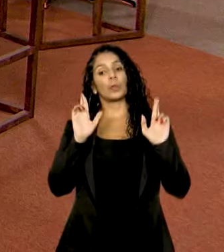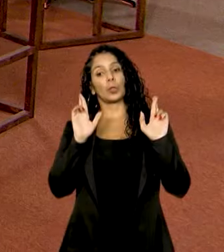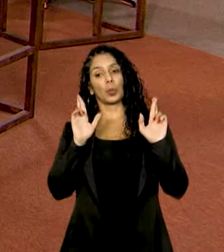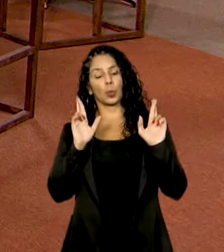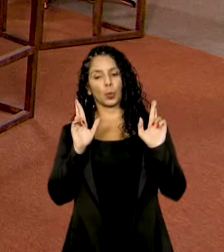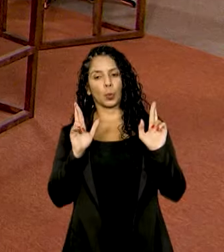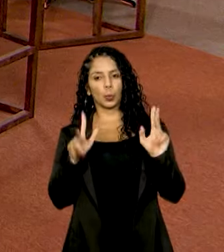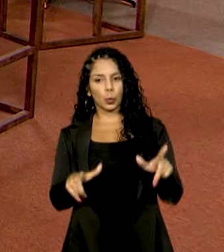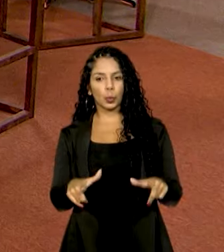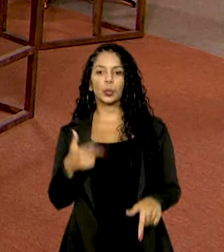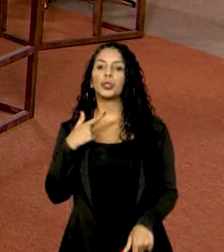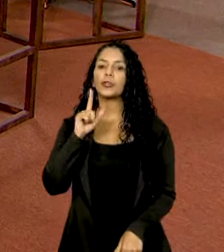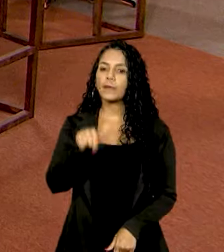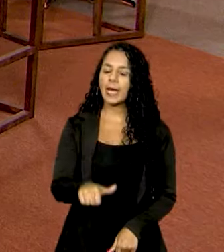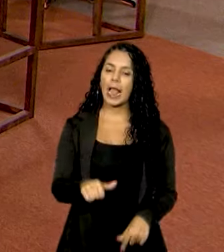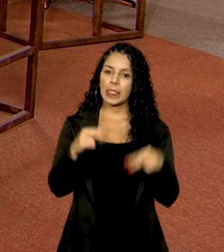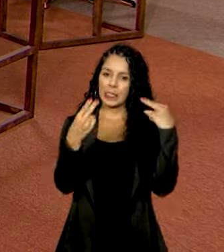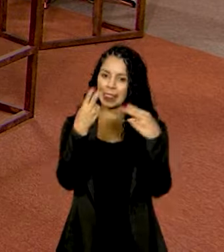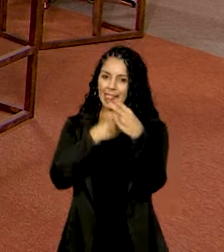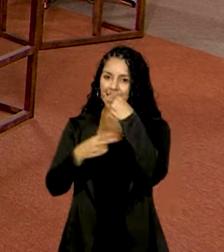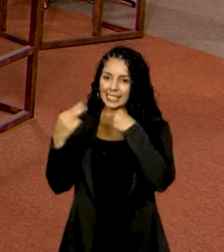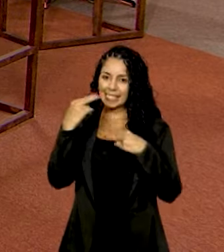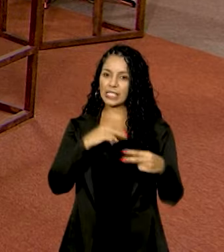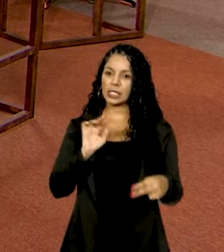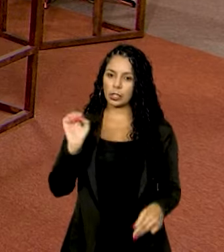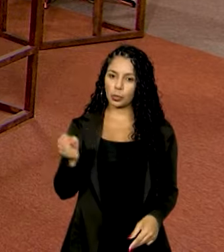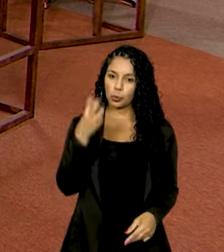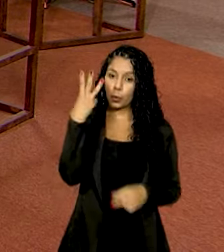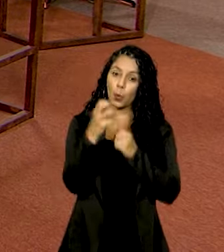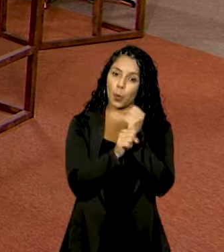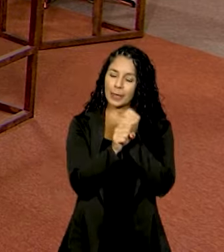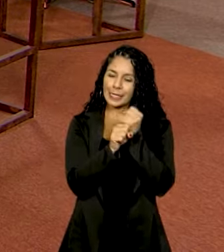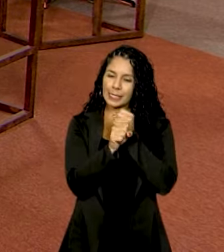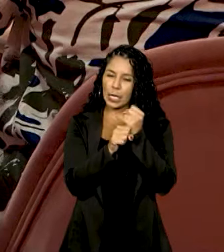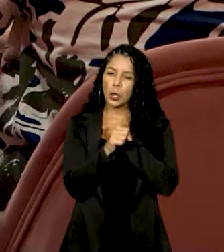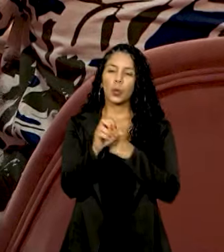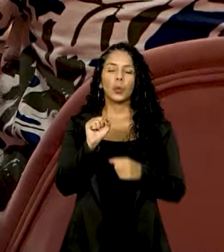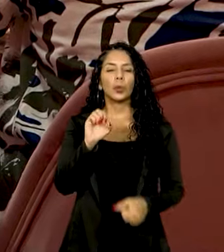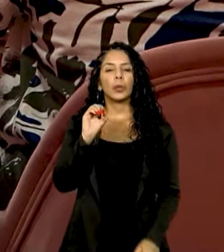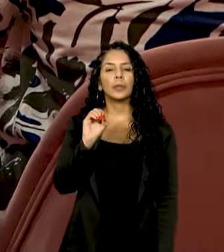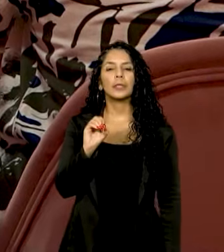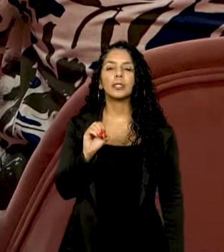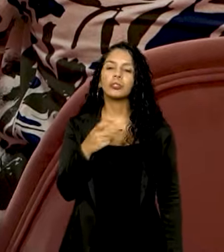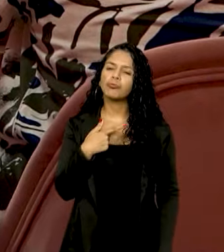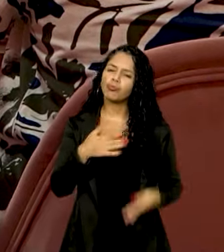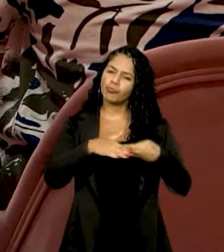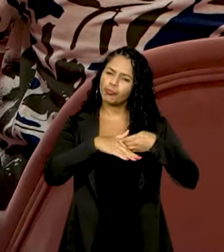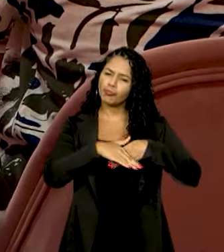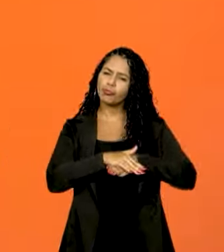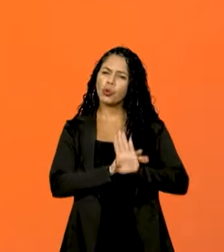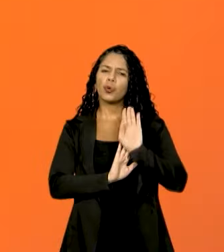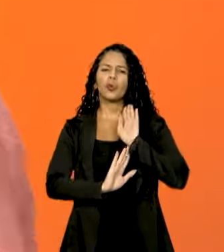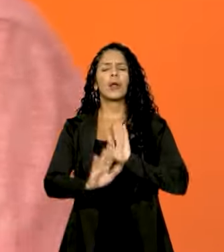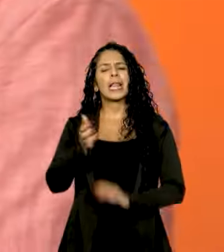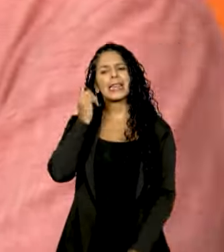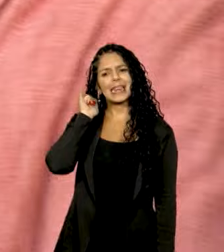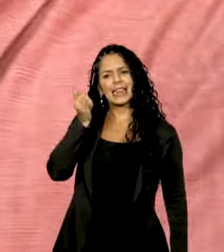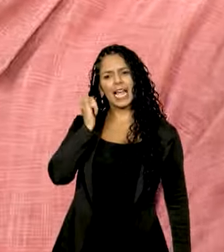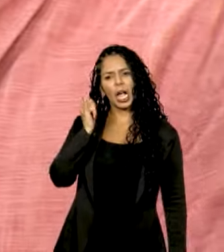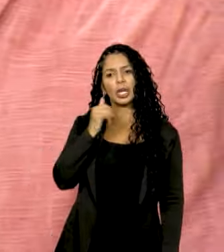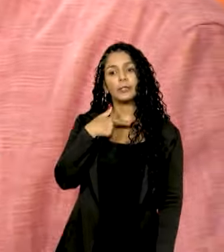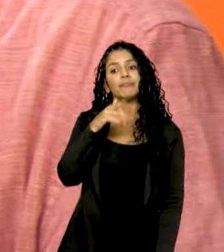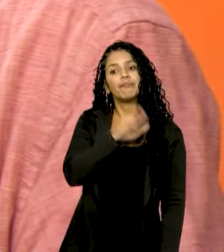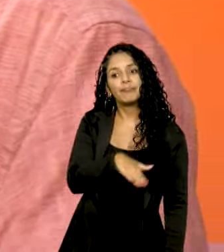segurar a atenção desse público hoje num show, por exemplo, desses anos 80, que te ouvia, ainda acostumado às grandes narrativas, como a gente fala, né? A